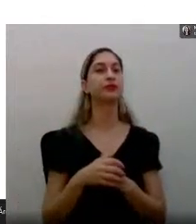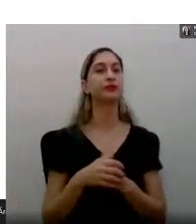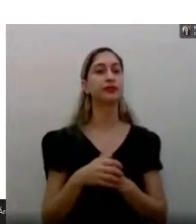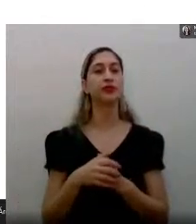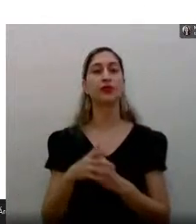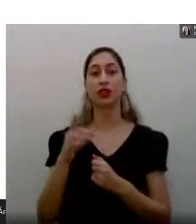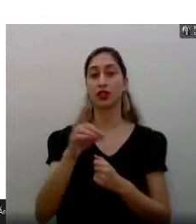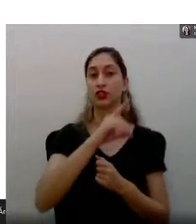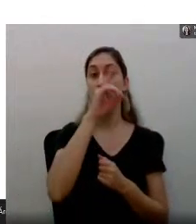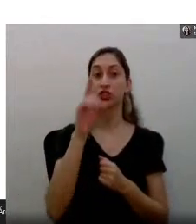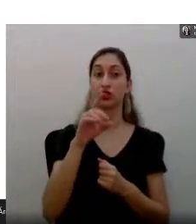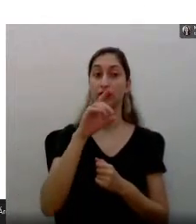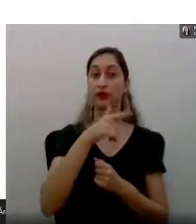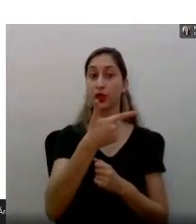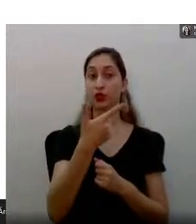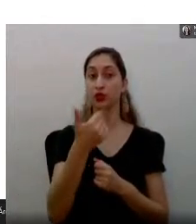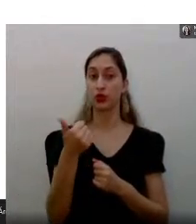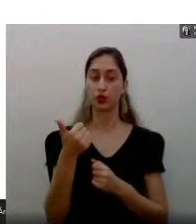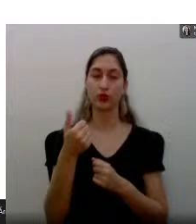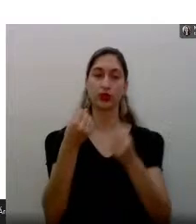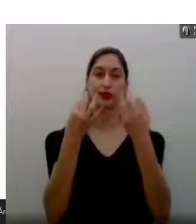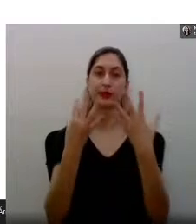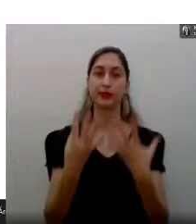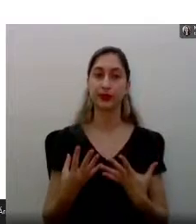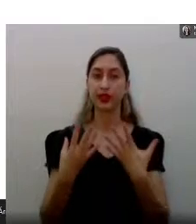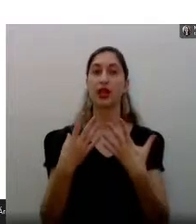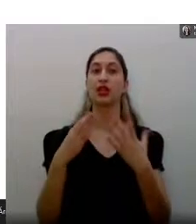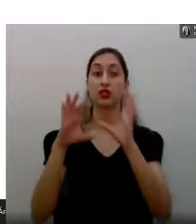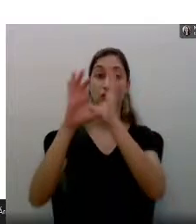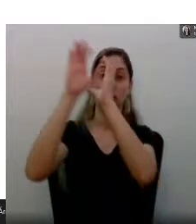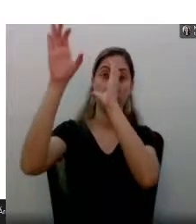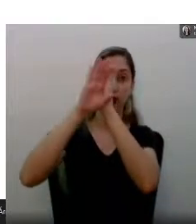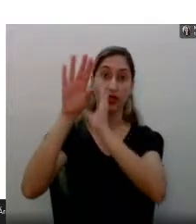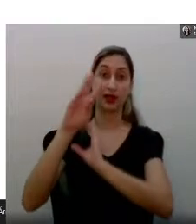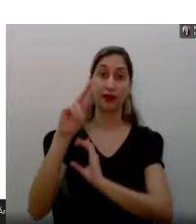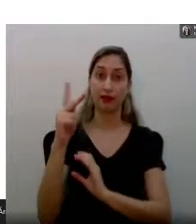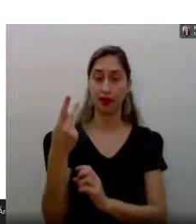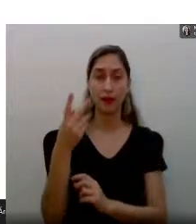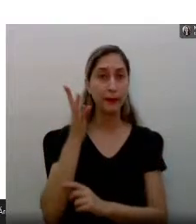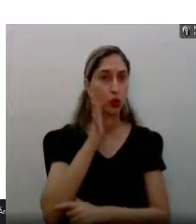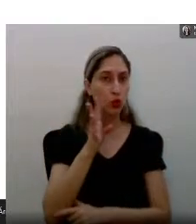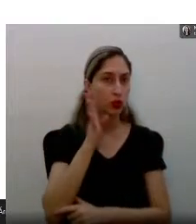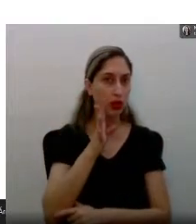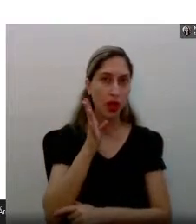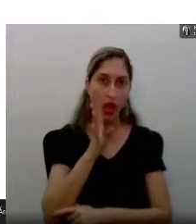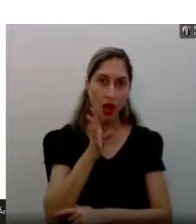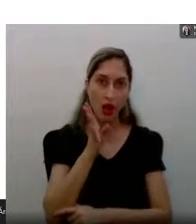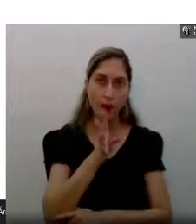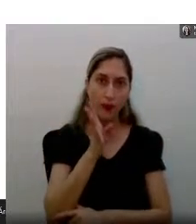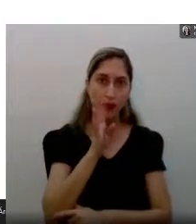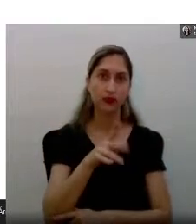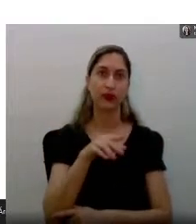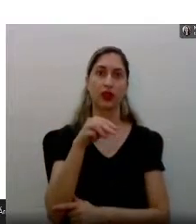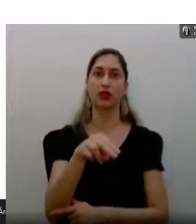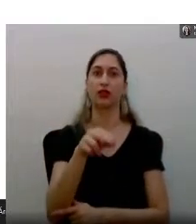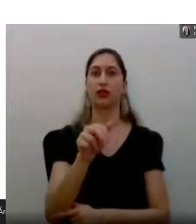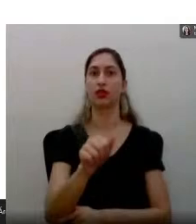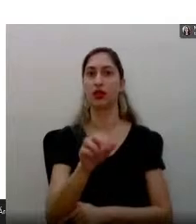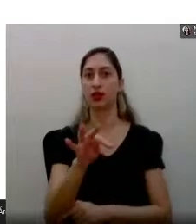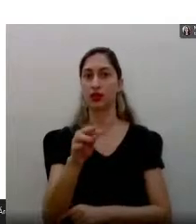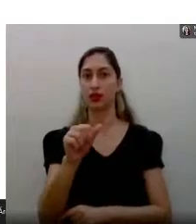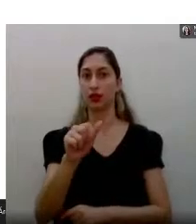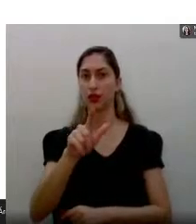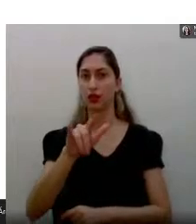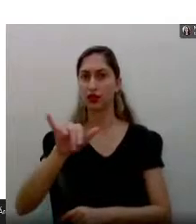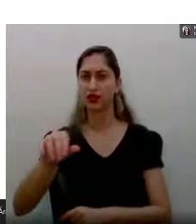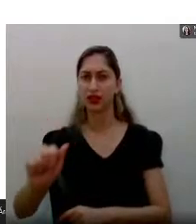Astra para mim em Belo Horizonte elementos pelas ruas da cidade que é muito legal né que fez a Natália fez essa Anatel apresenta fez um trabalho super